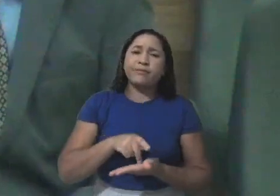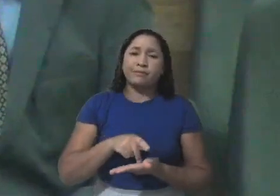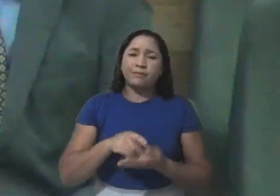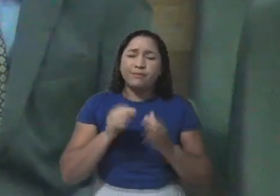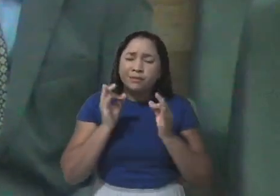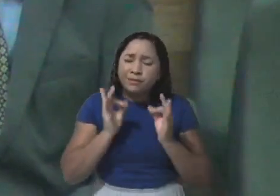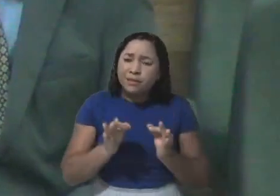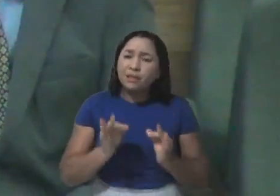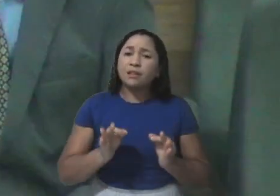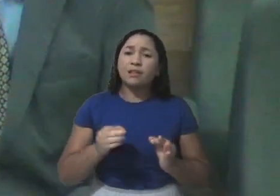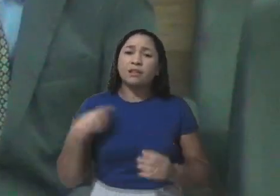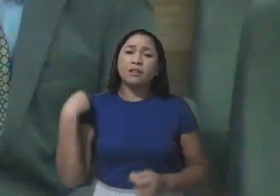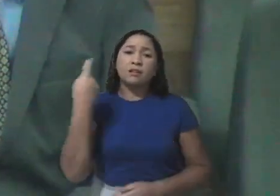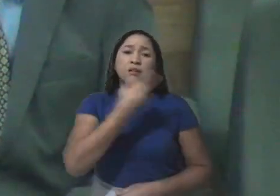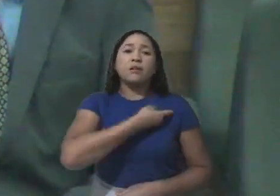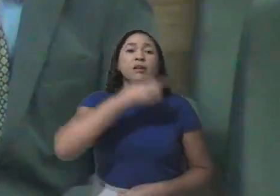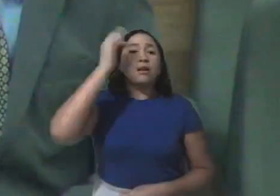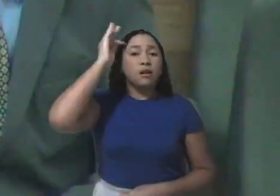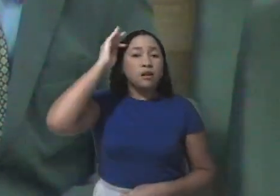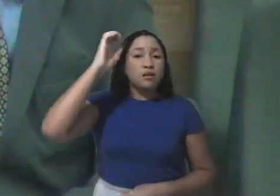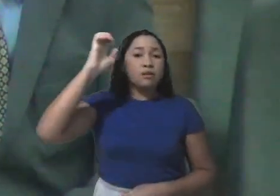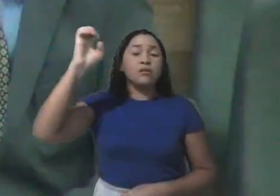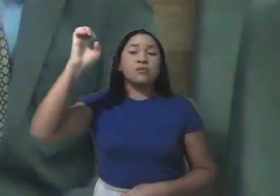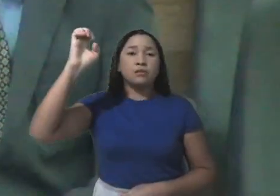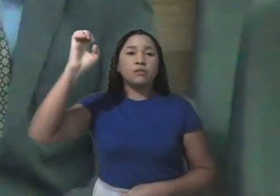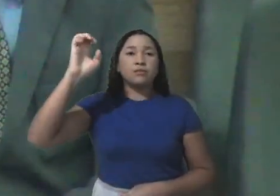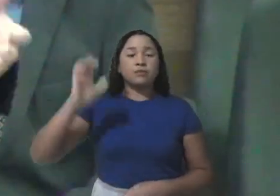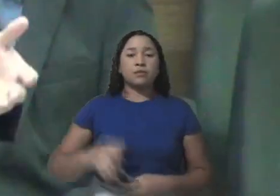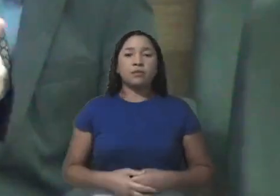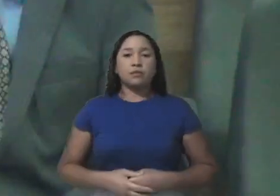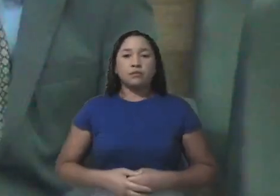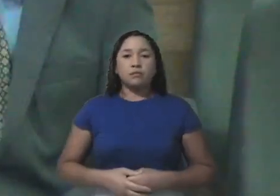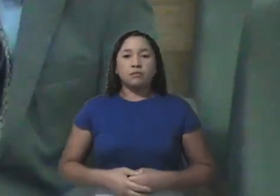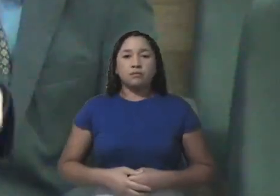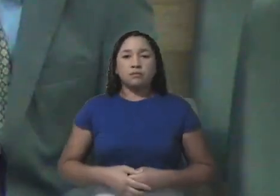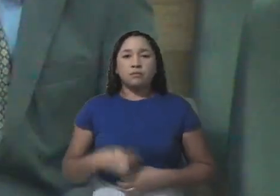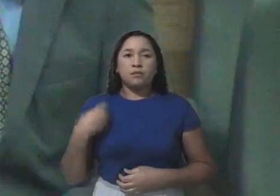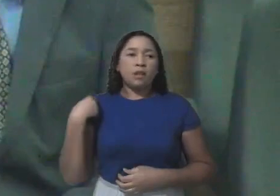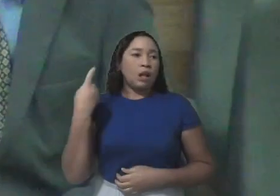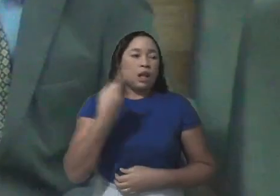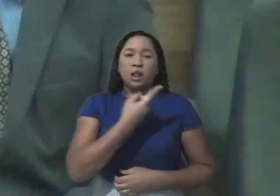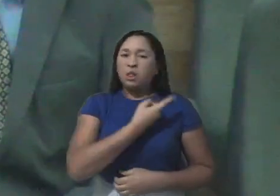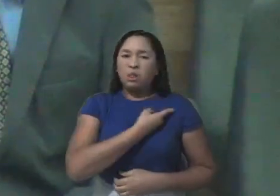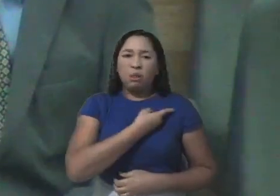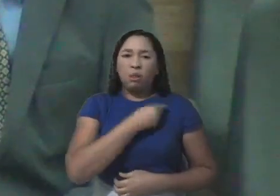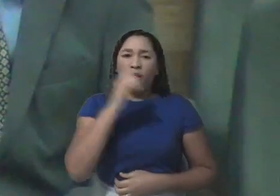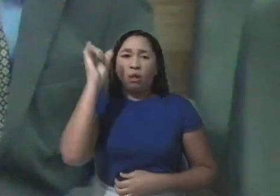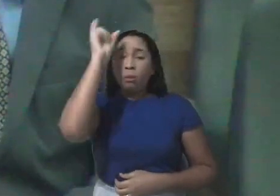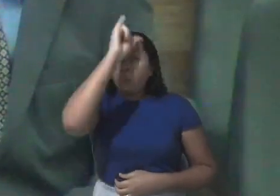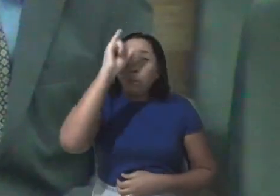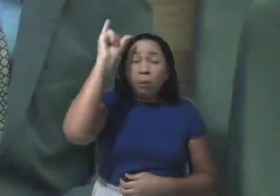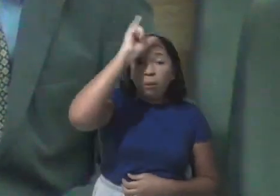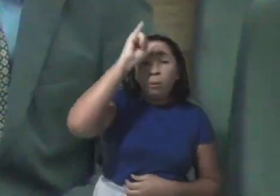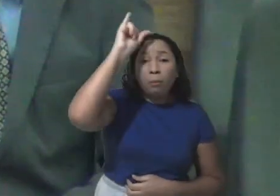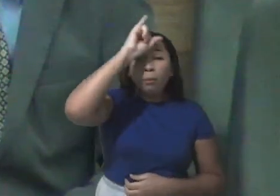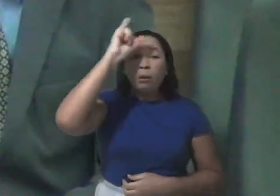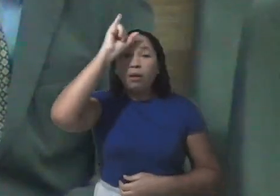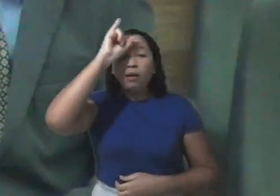nossa fé. Nós não somos encegueirados, burros, tapados. Nós